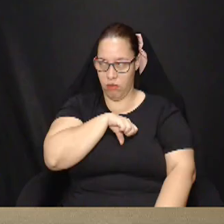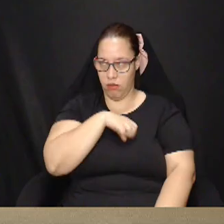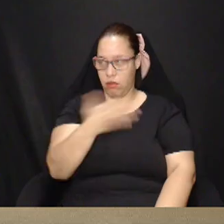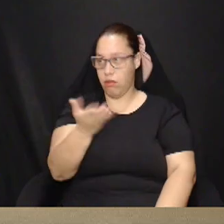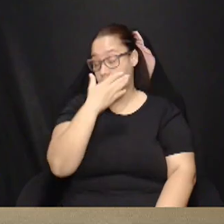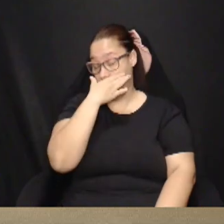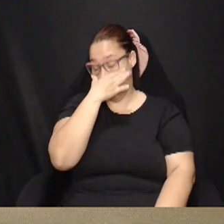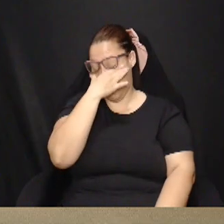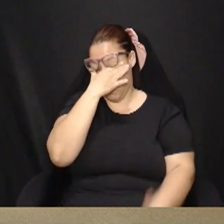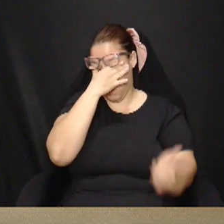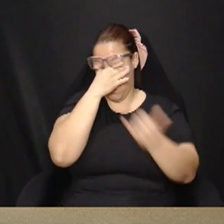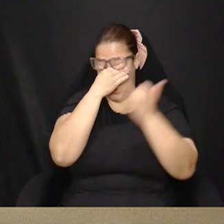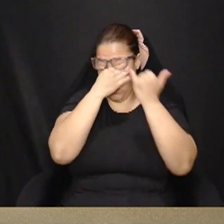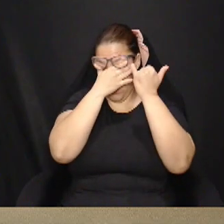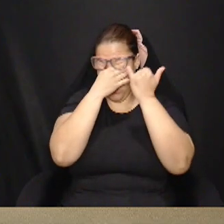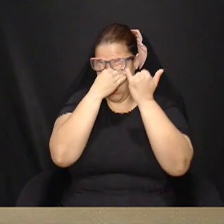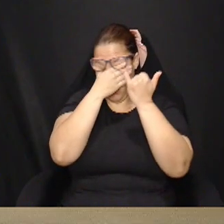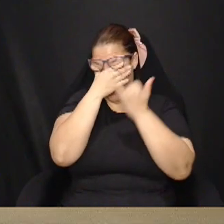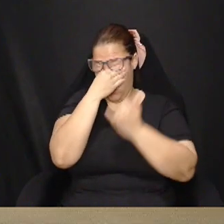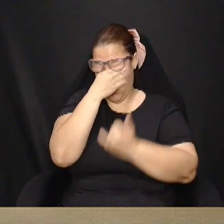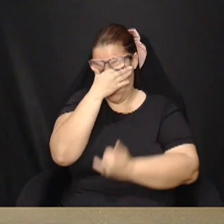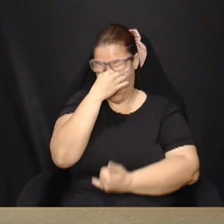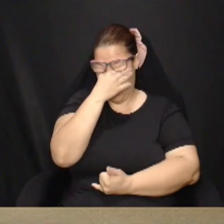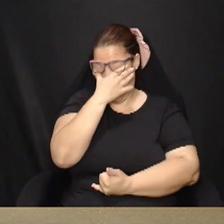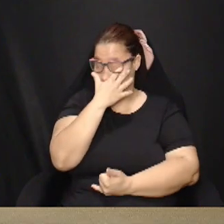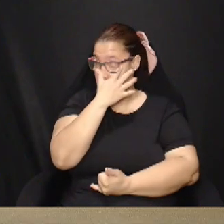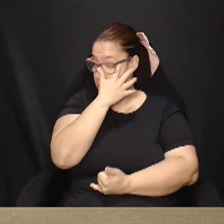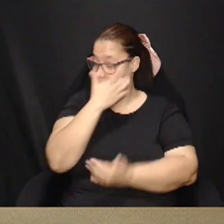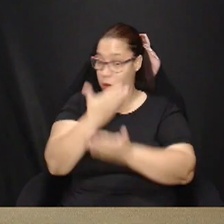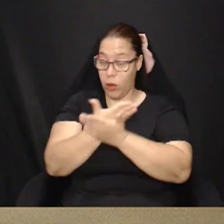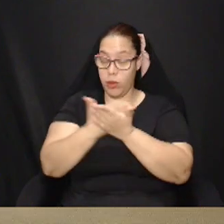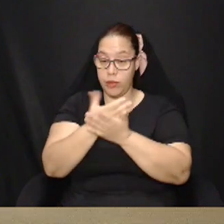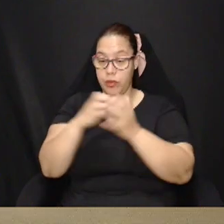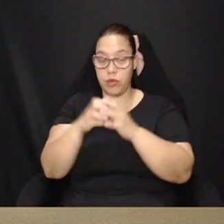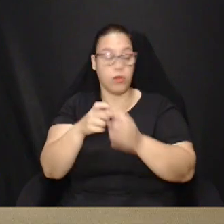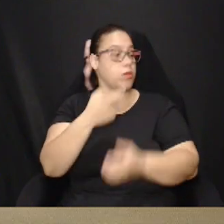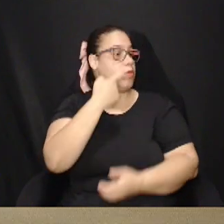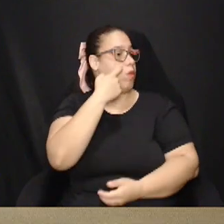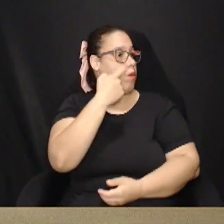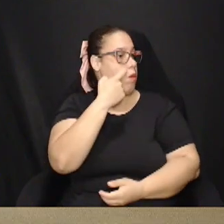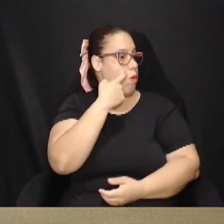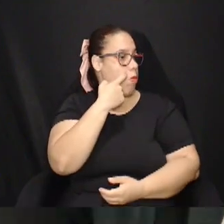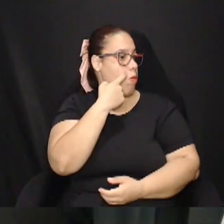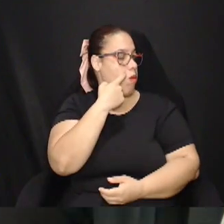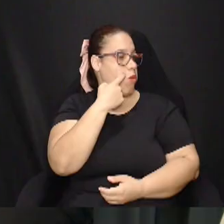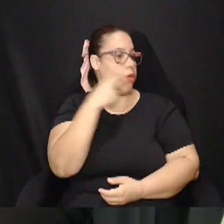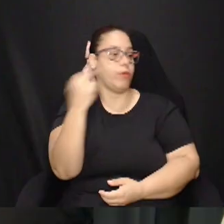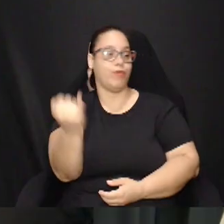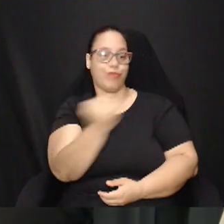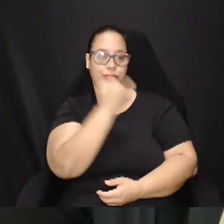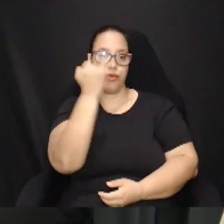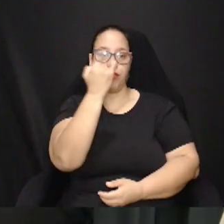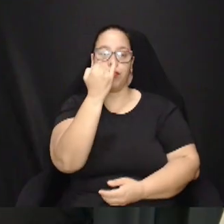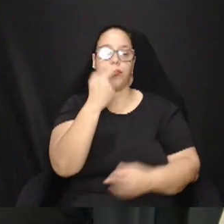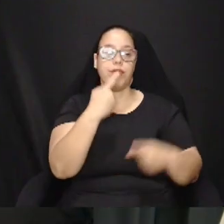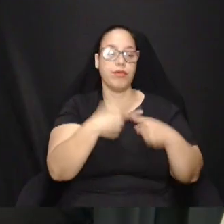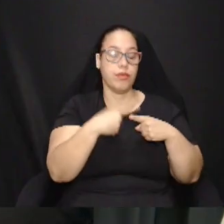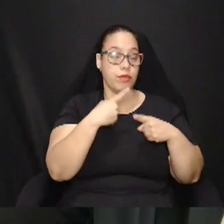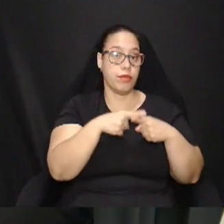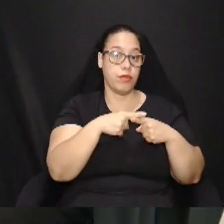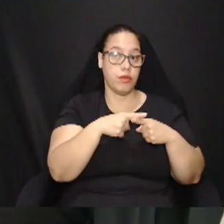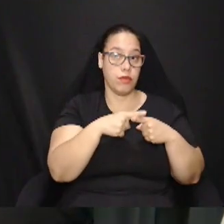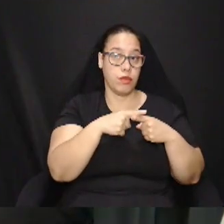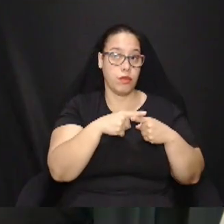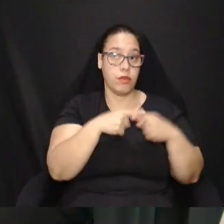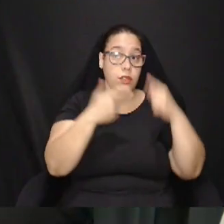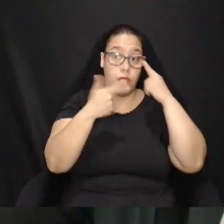importância desse tratamento em conjunto? Olha, eu diria que é um tratamento fundamental, porque não há